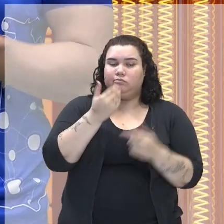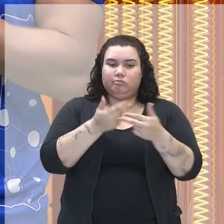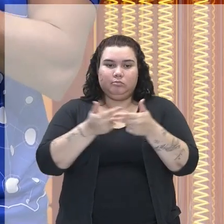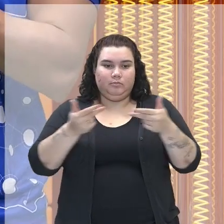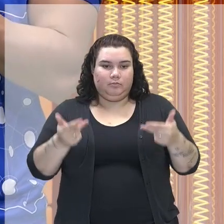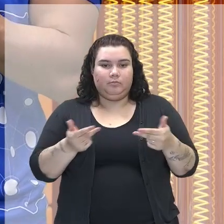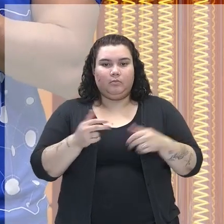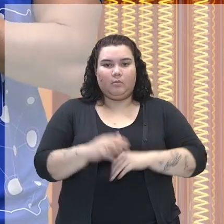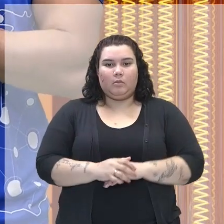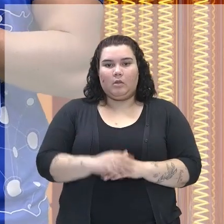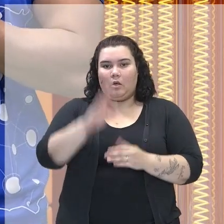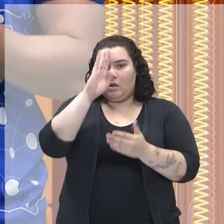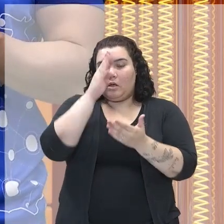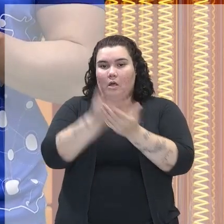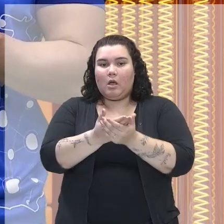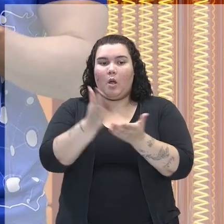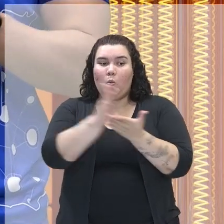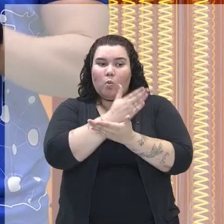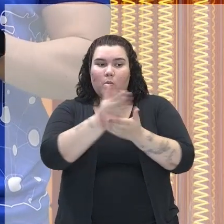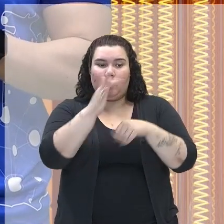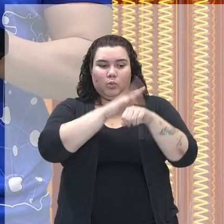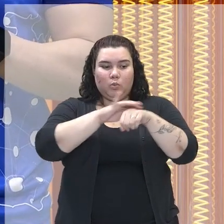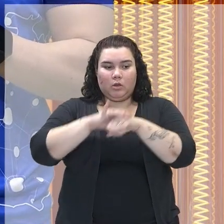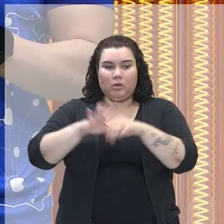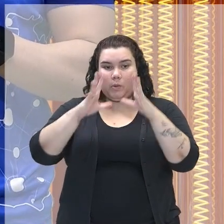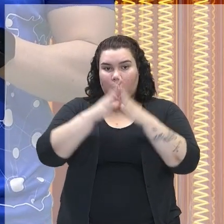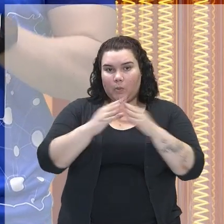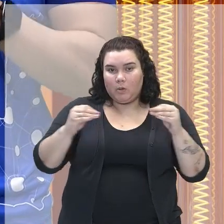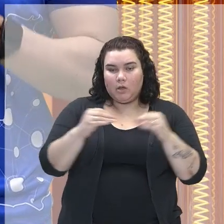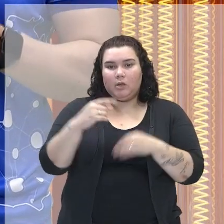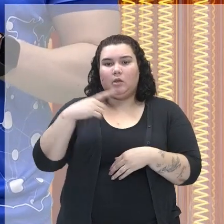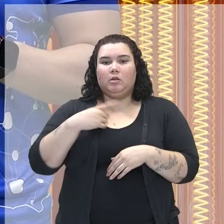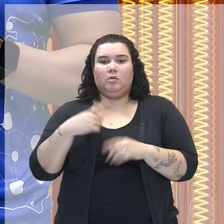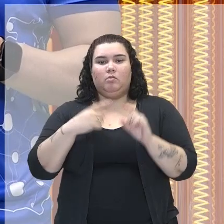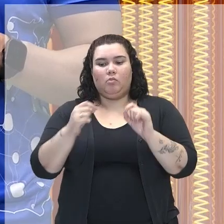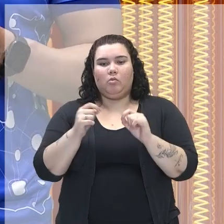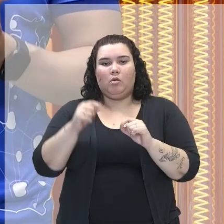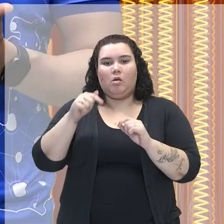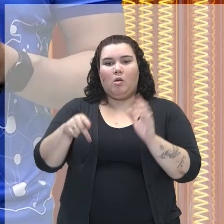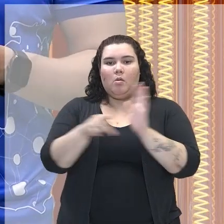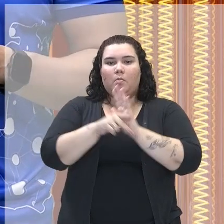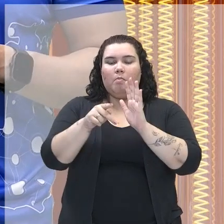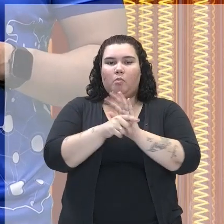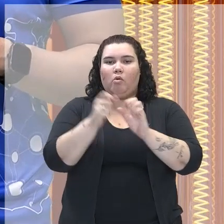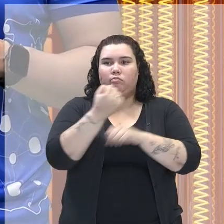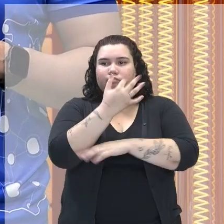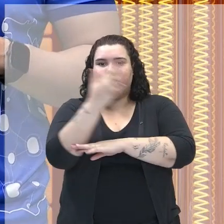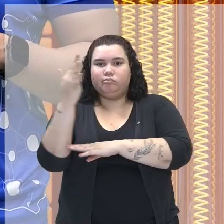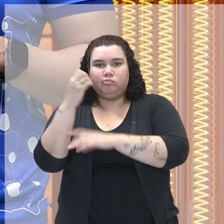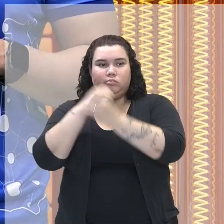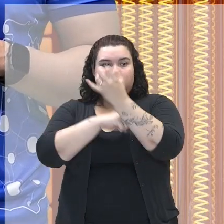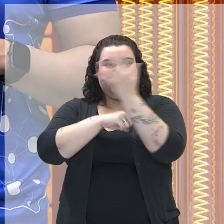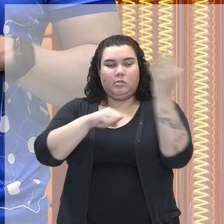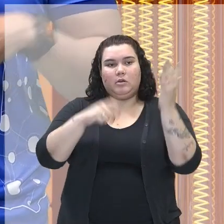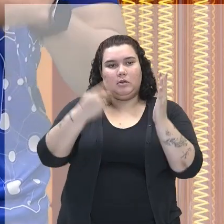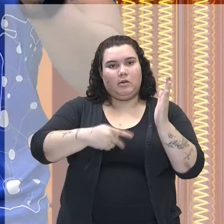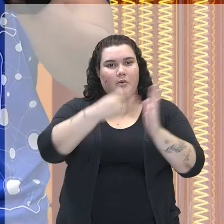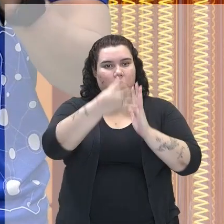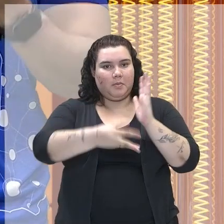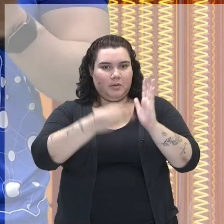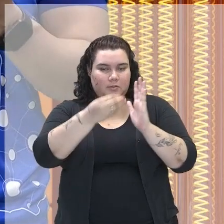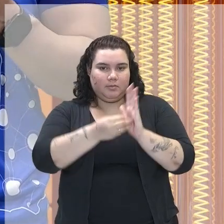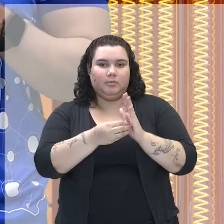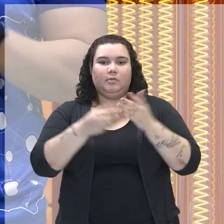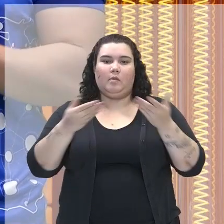cura para algumas doenças pode estar aqui na flora da região amazônica, por exemplo. Então, é